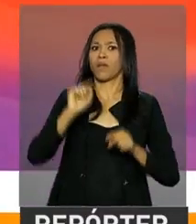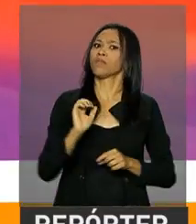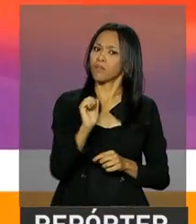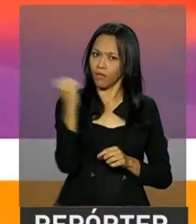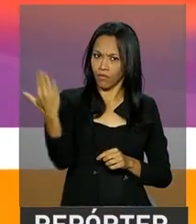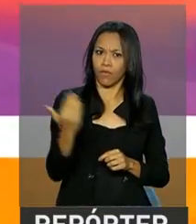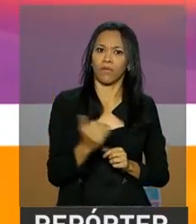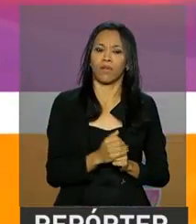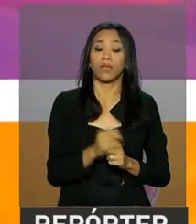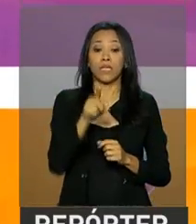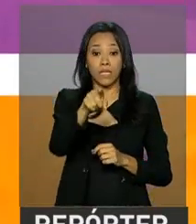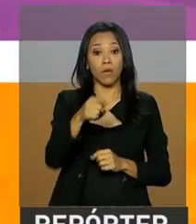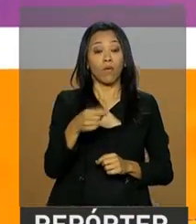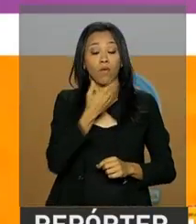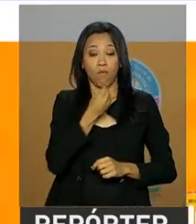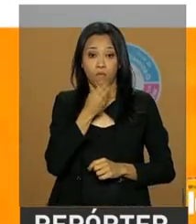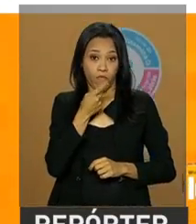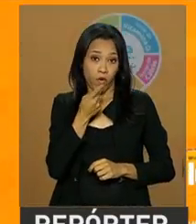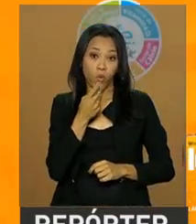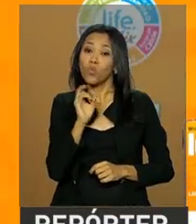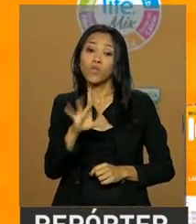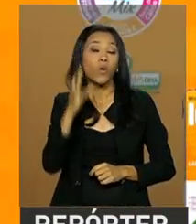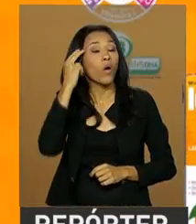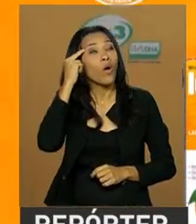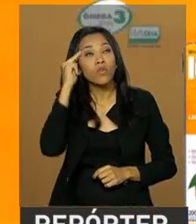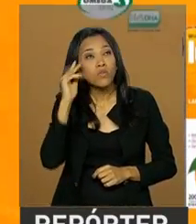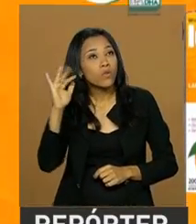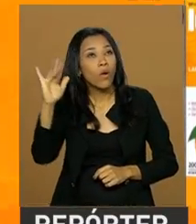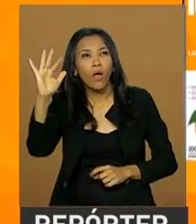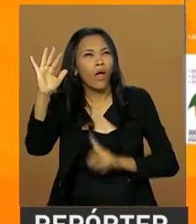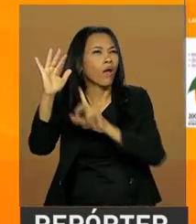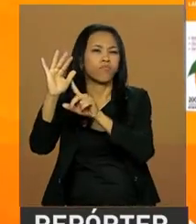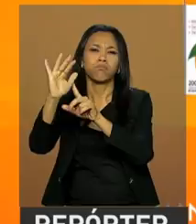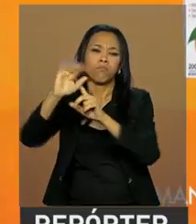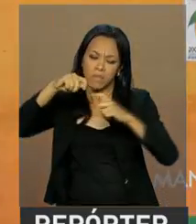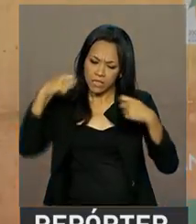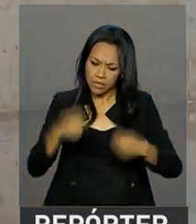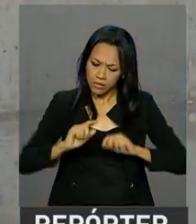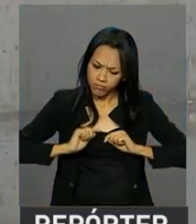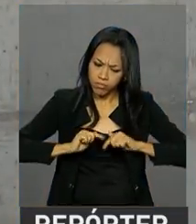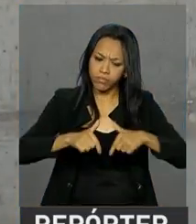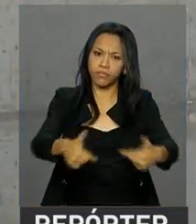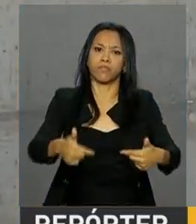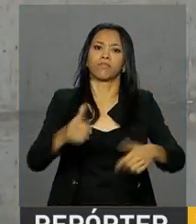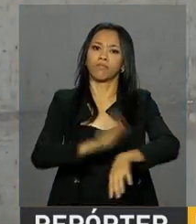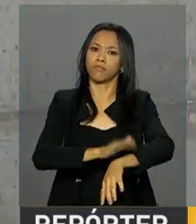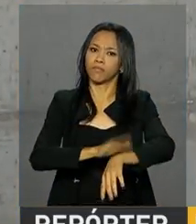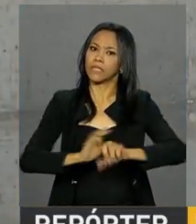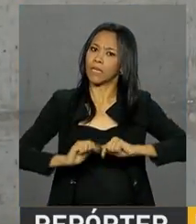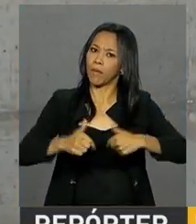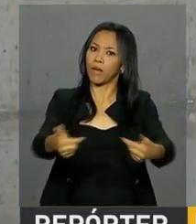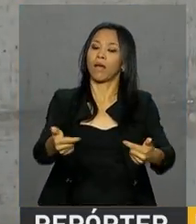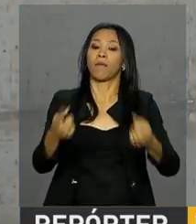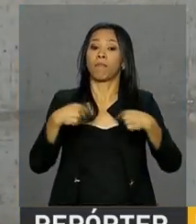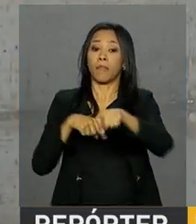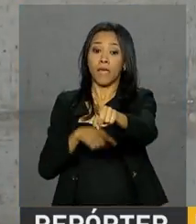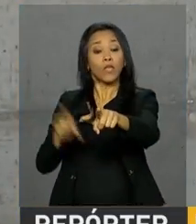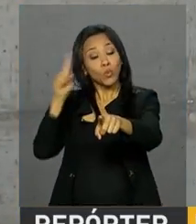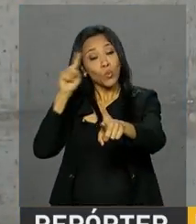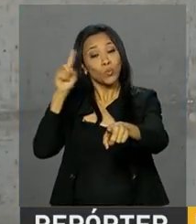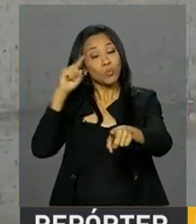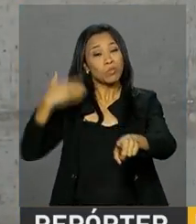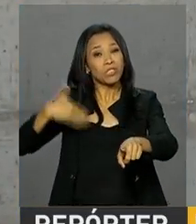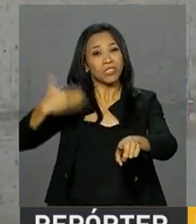fora. Daniel garante que não basta só sonhar, é preciso colocar a mão na massa. Exportar é um exercício diário, é